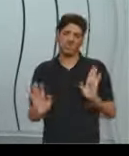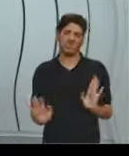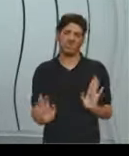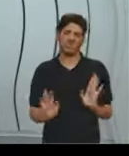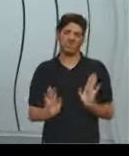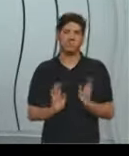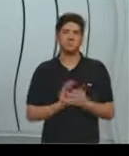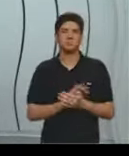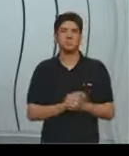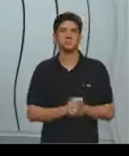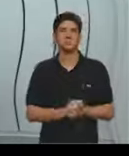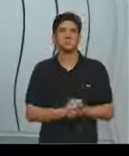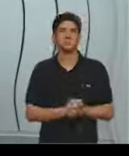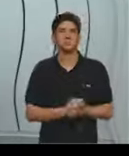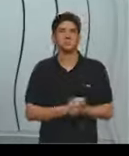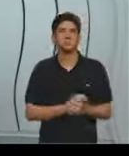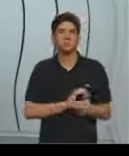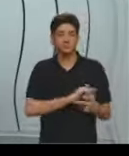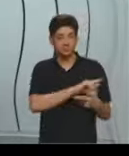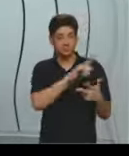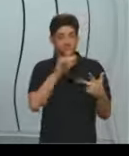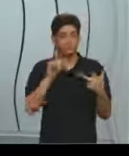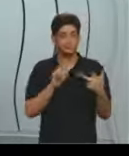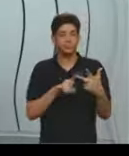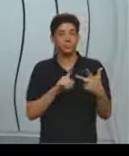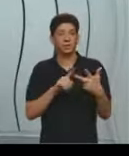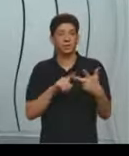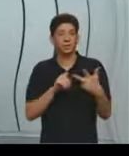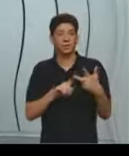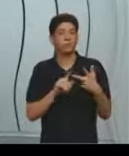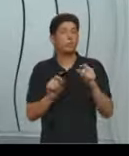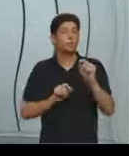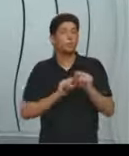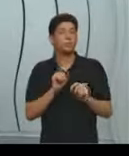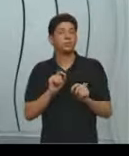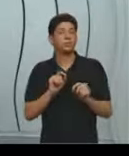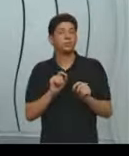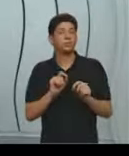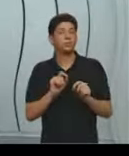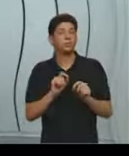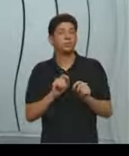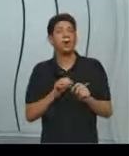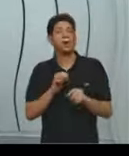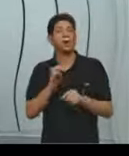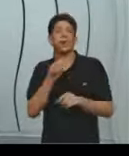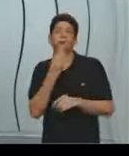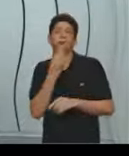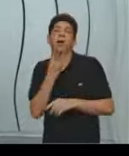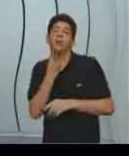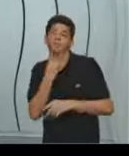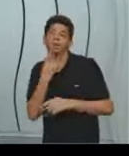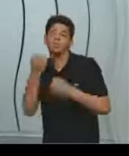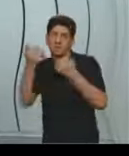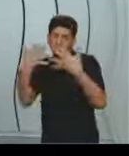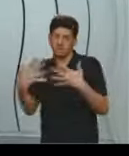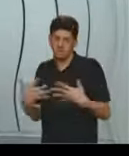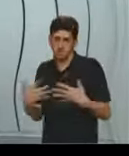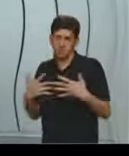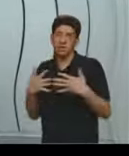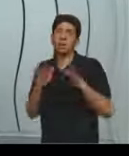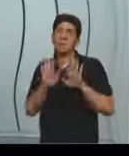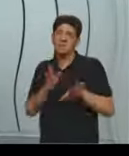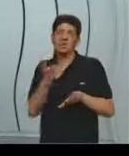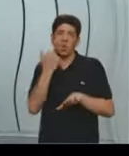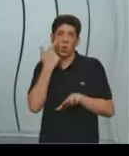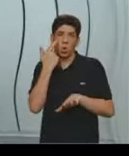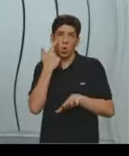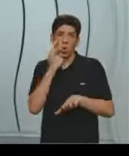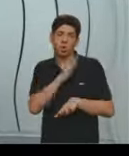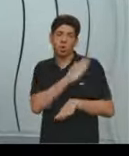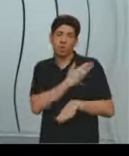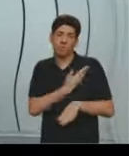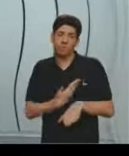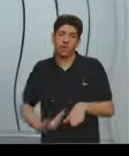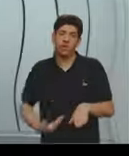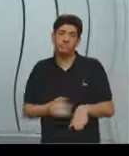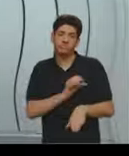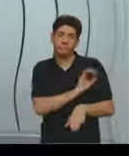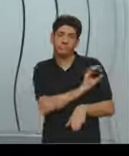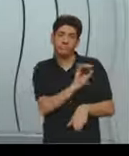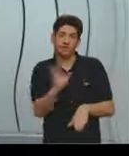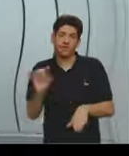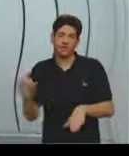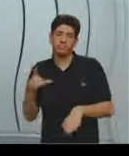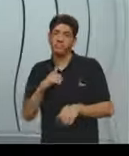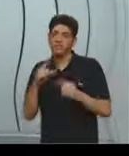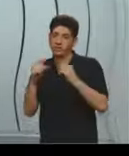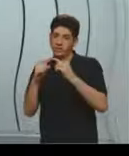entende que hoje que pelo menos para o Max ver dessa ideia a hora que ele vai falar de tipos ideais e falou na verdade cada governo tem um pouquinho de uma coisa